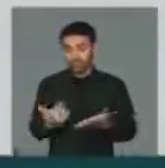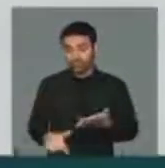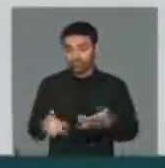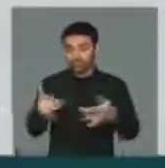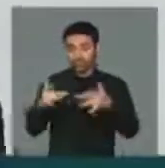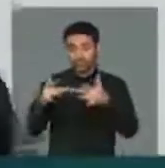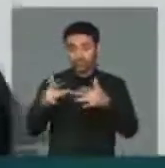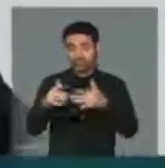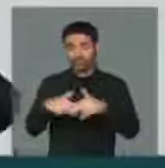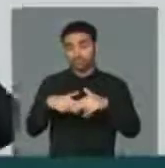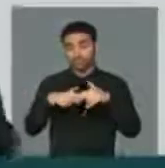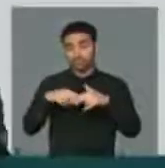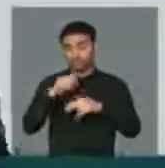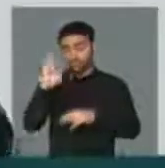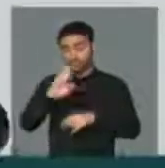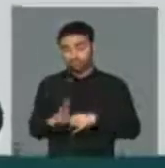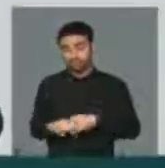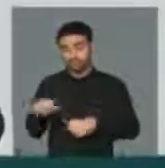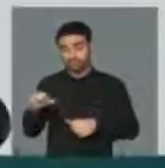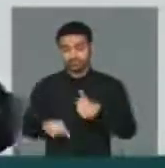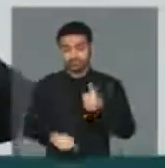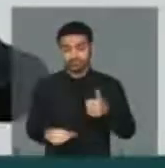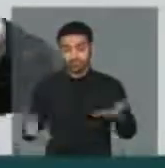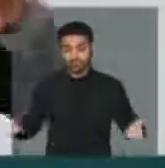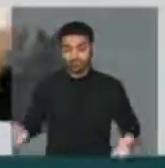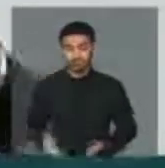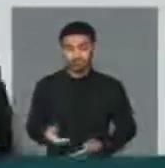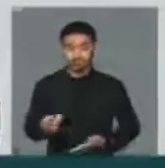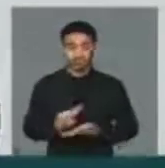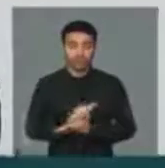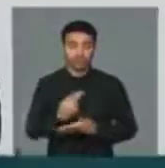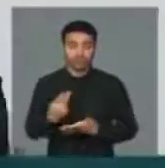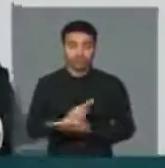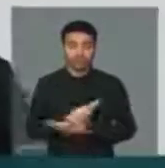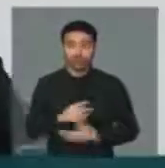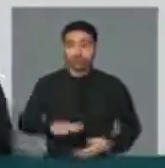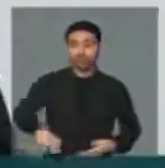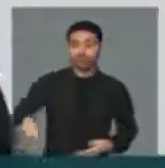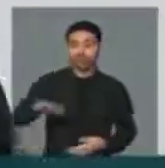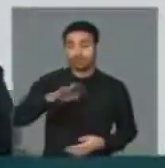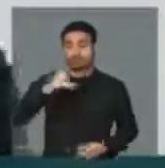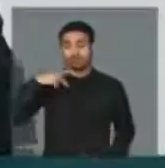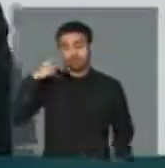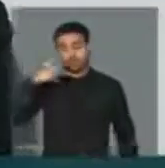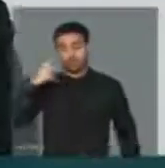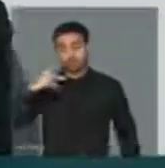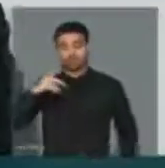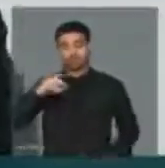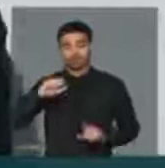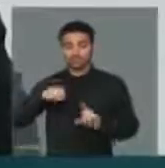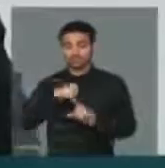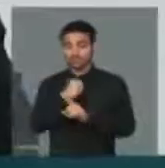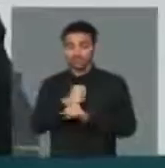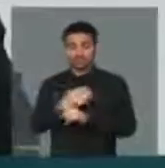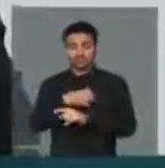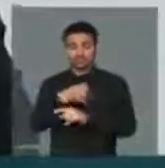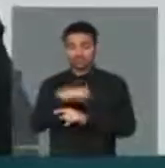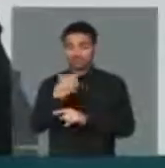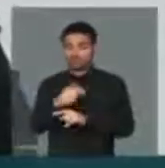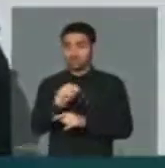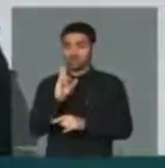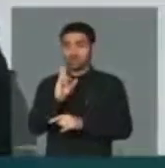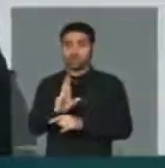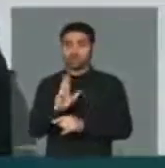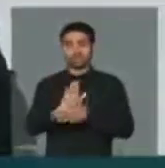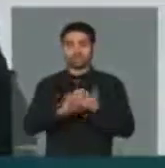esse erro que hoje permeia a classe política brasileira e que a sociedade não se sente representada. E